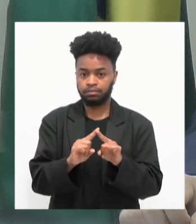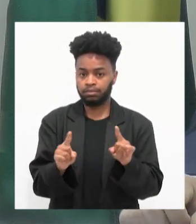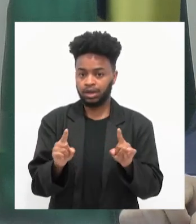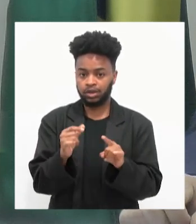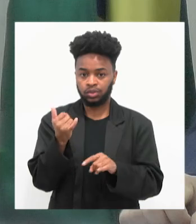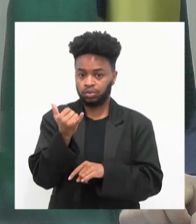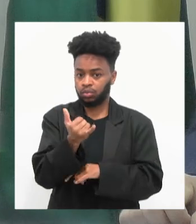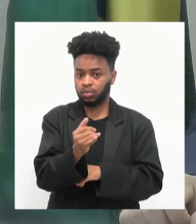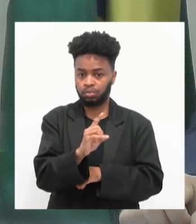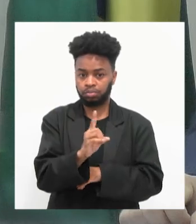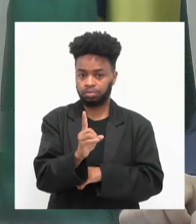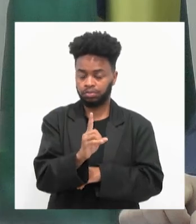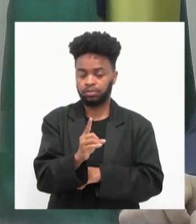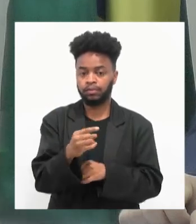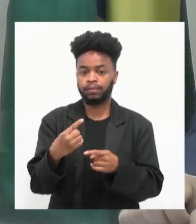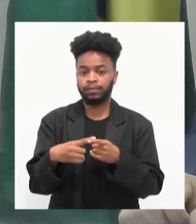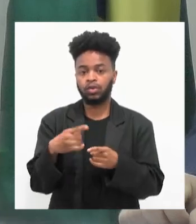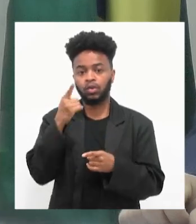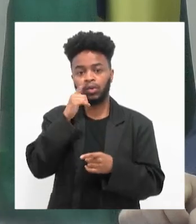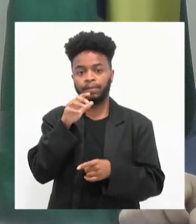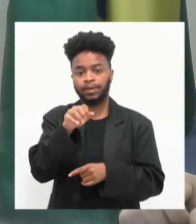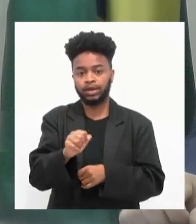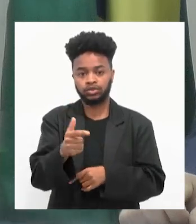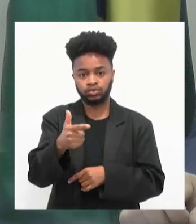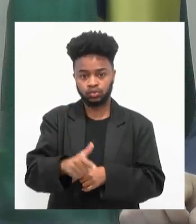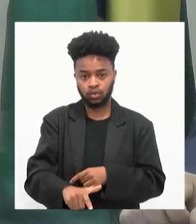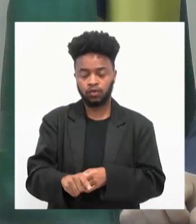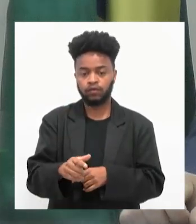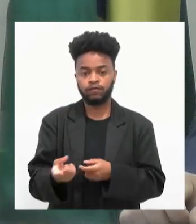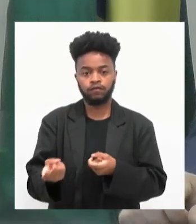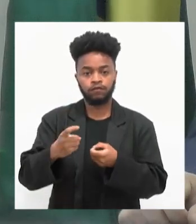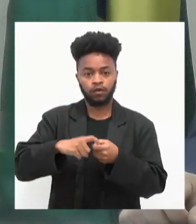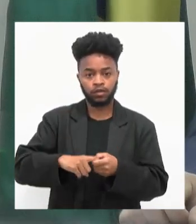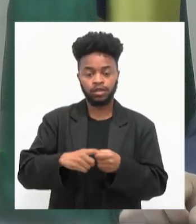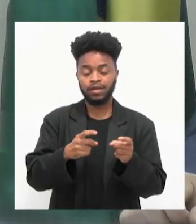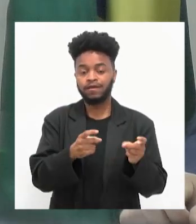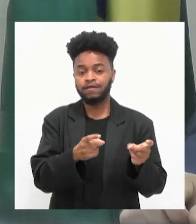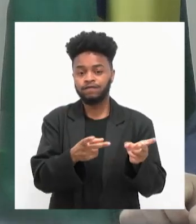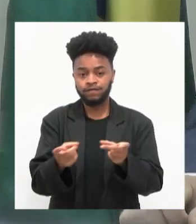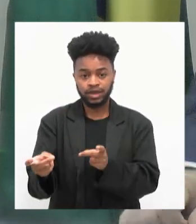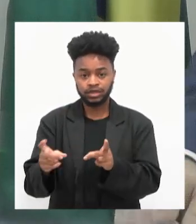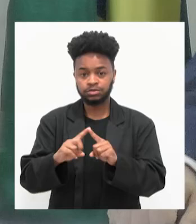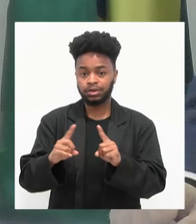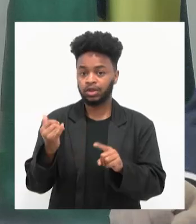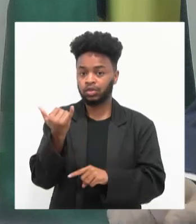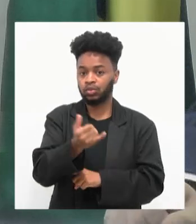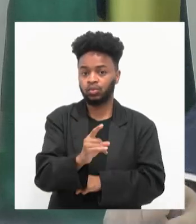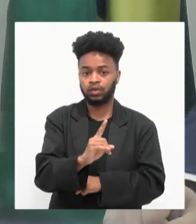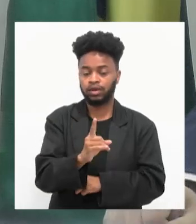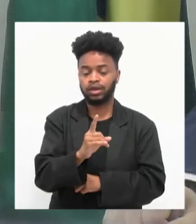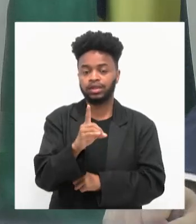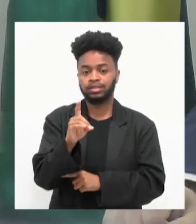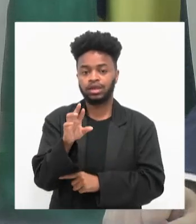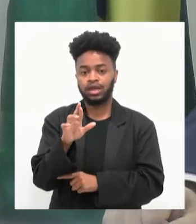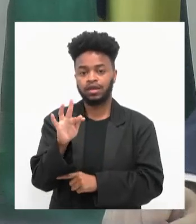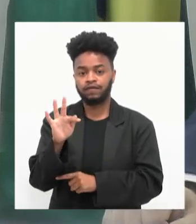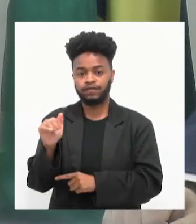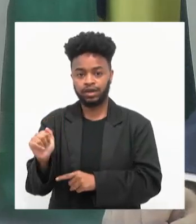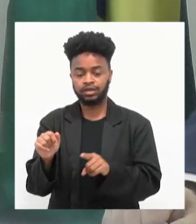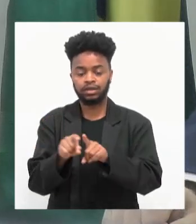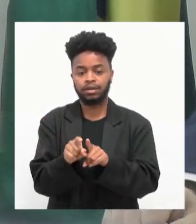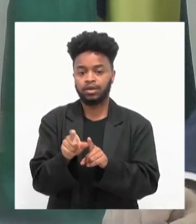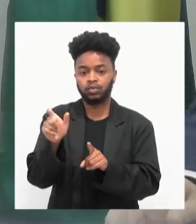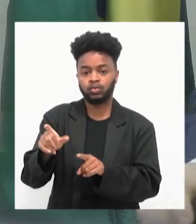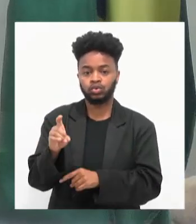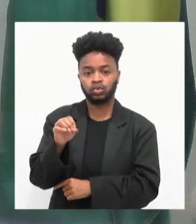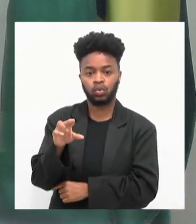comunicar. O veículo é recuperado, vai para o pátio, é leiloado sem comunicar a DRFA e sem comunicar ao proprietário